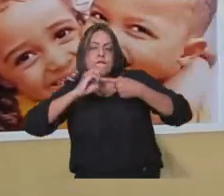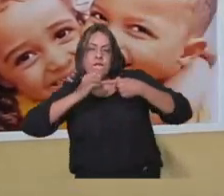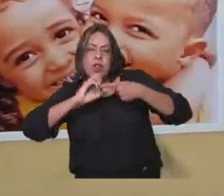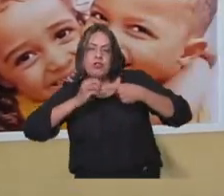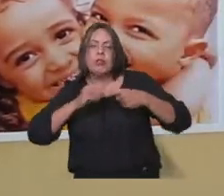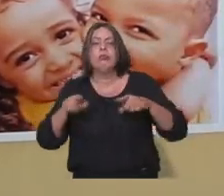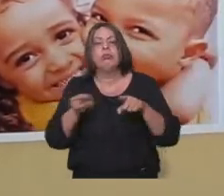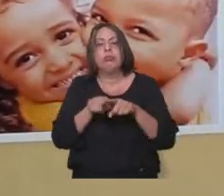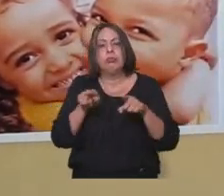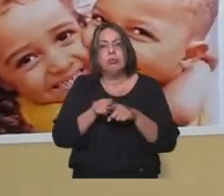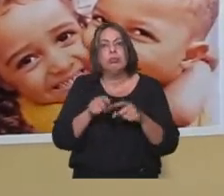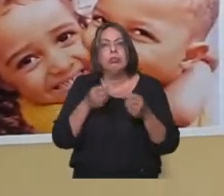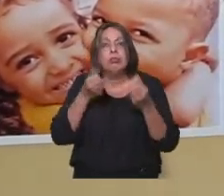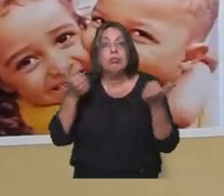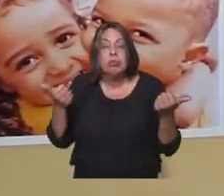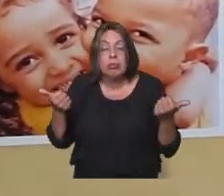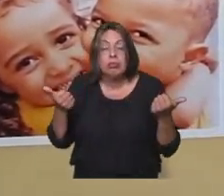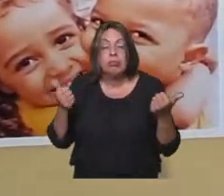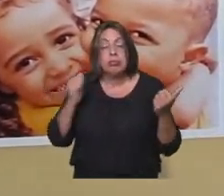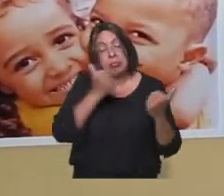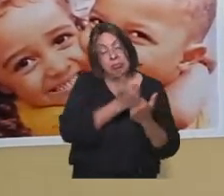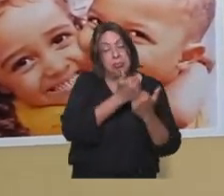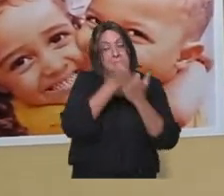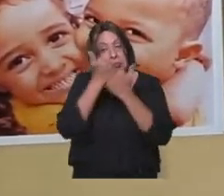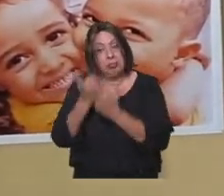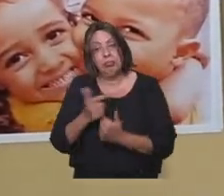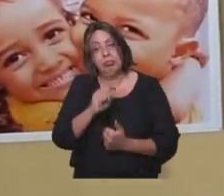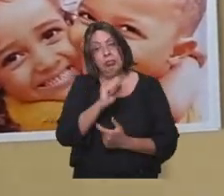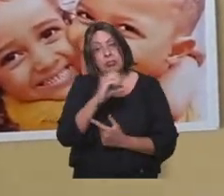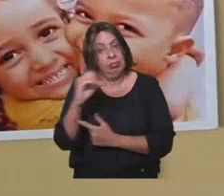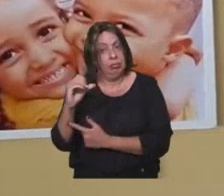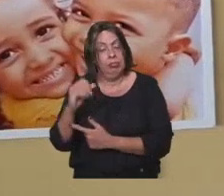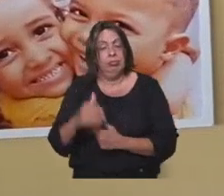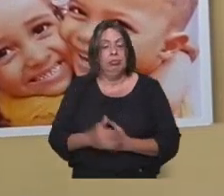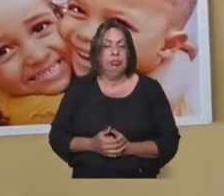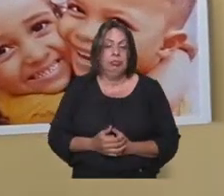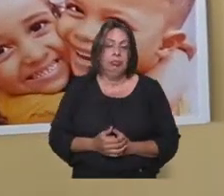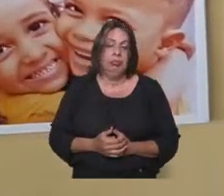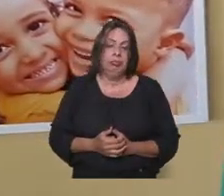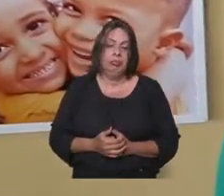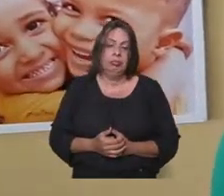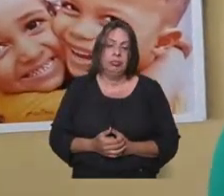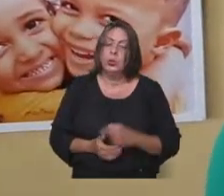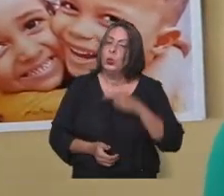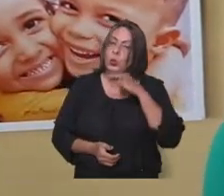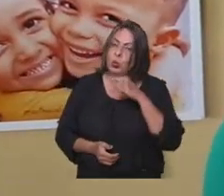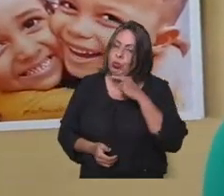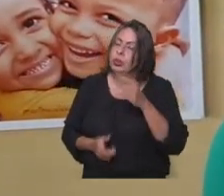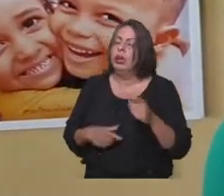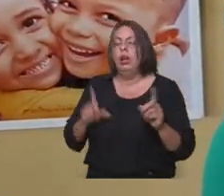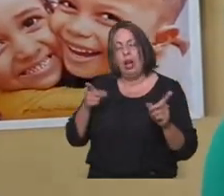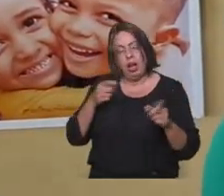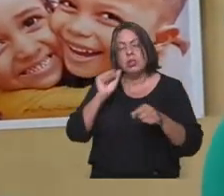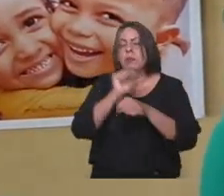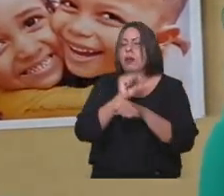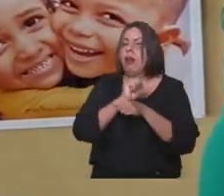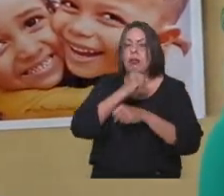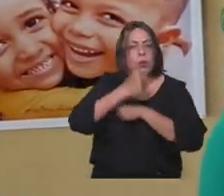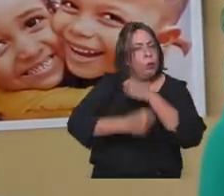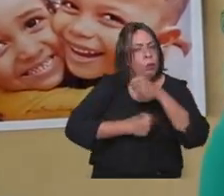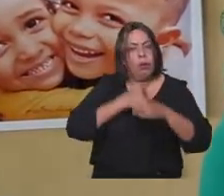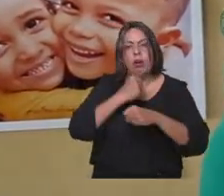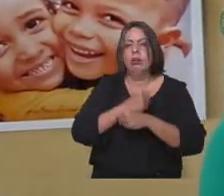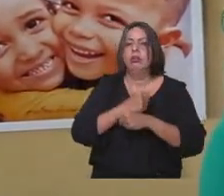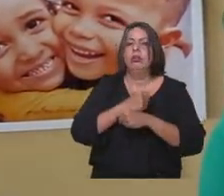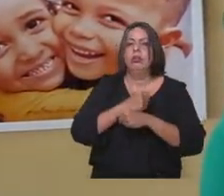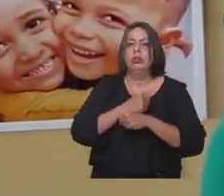de tudo, de contribuir com o GAC Sergipe, não é, Ula? Sem dúvida, é uma festa guardada o ano inteiro, em que a